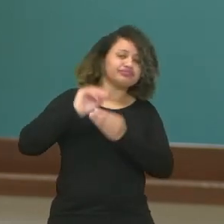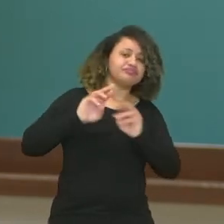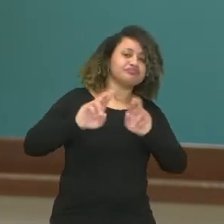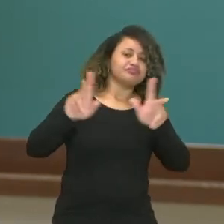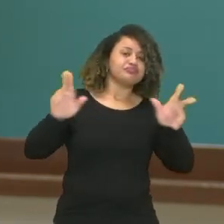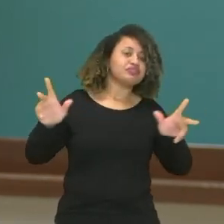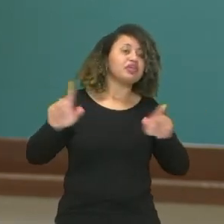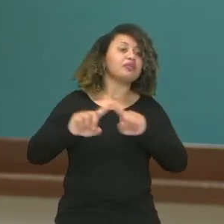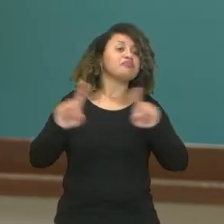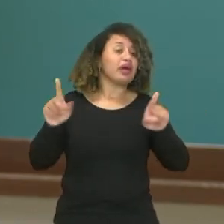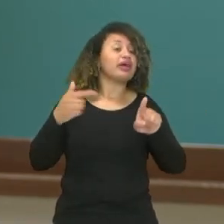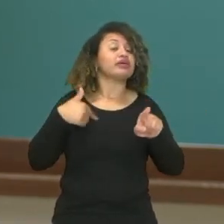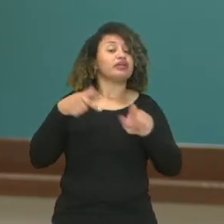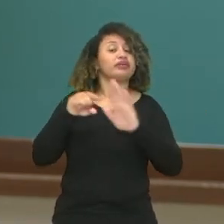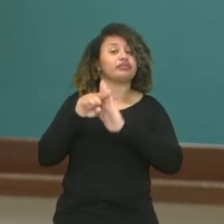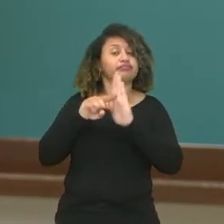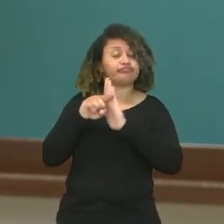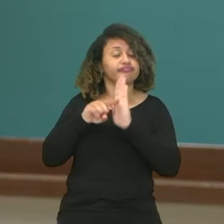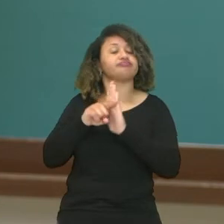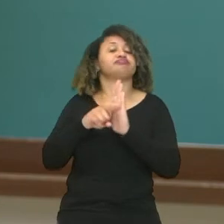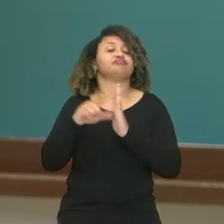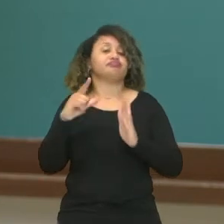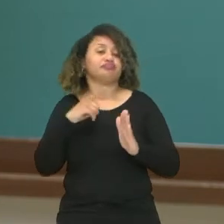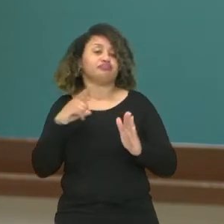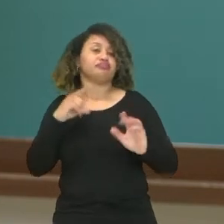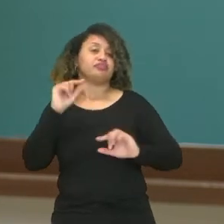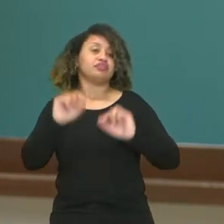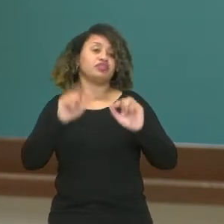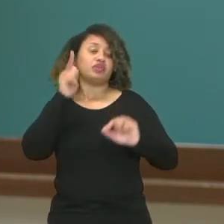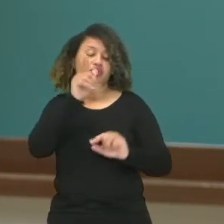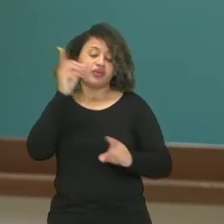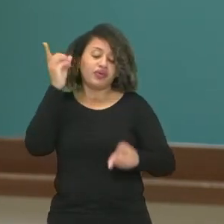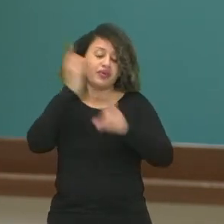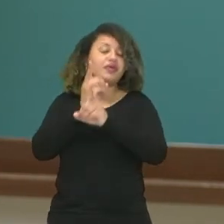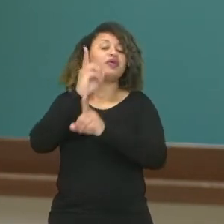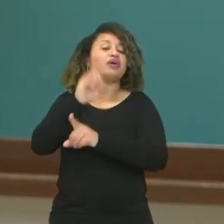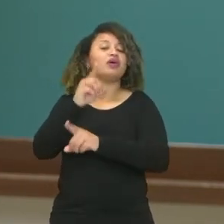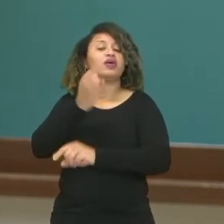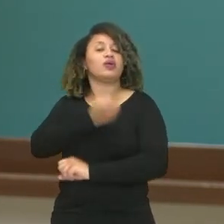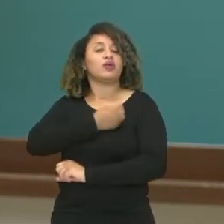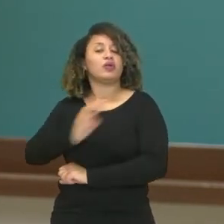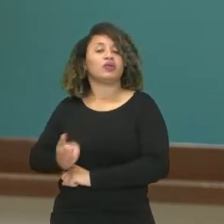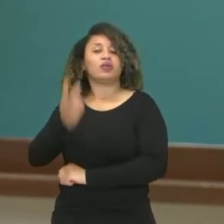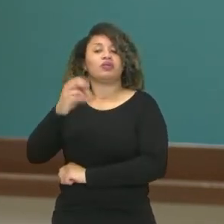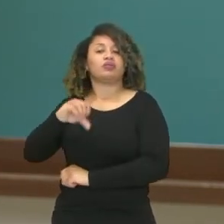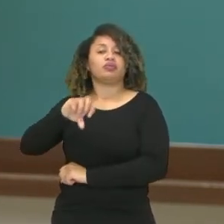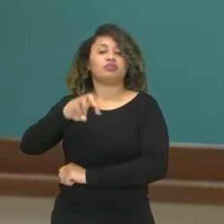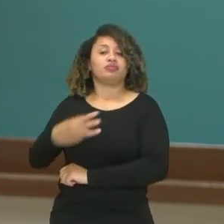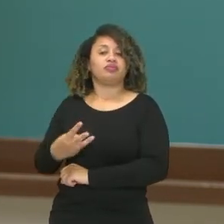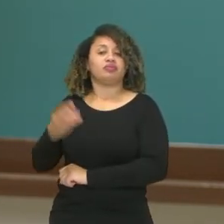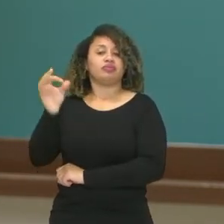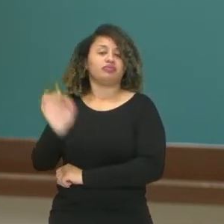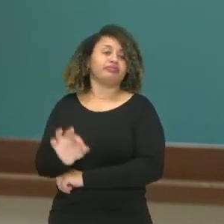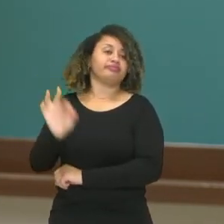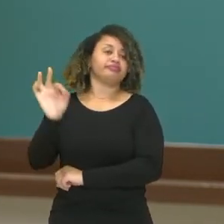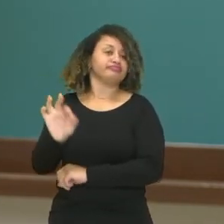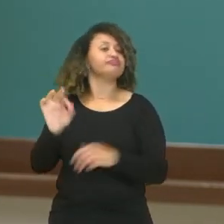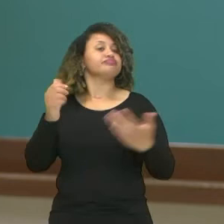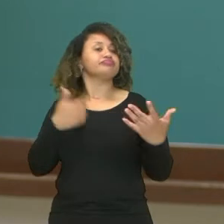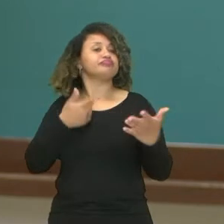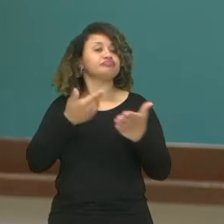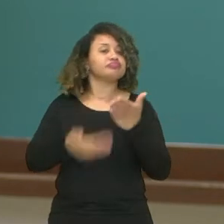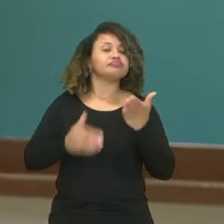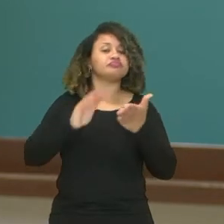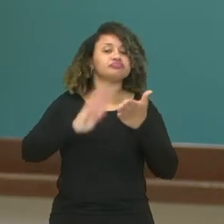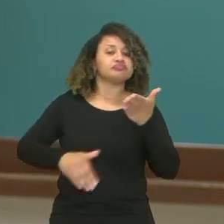né? Mas esse é um estudo que foi realizado e chegou a essa conclusão, né? Então, tá